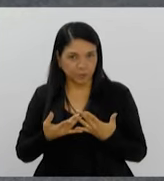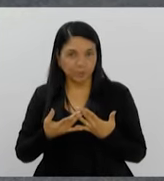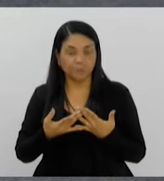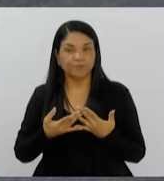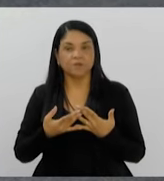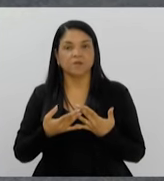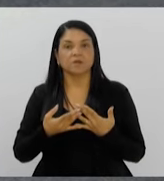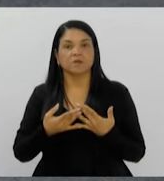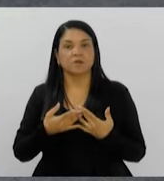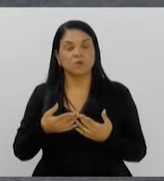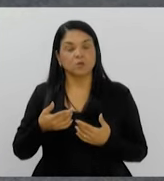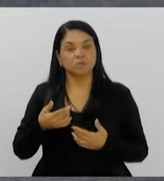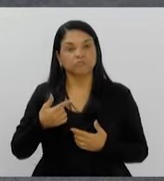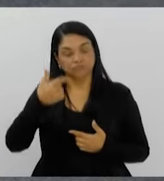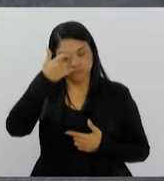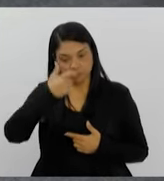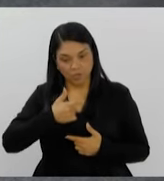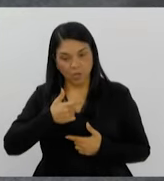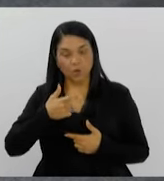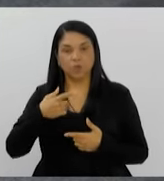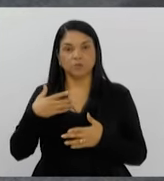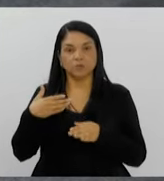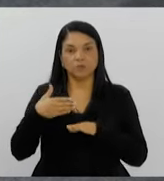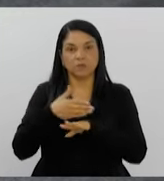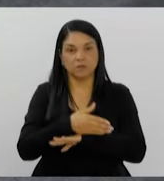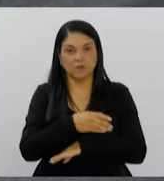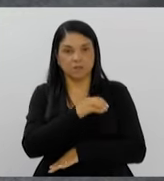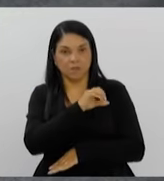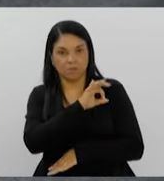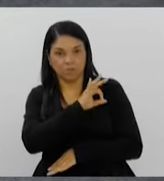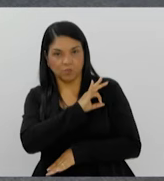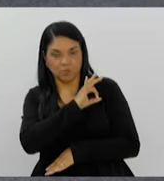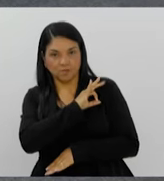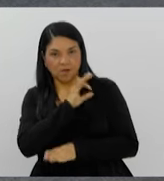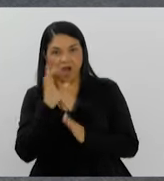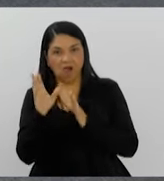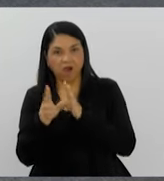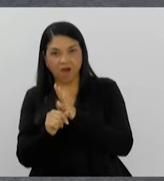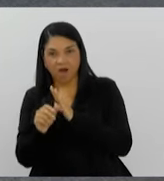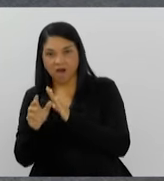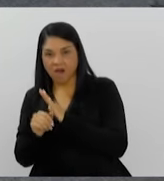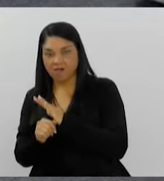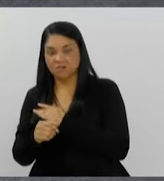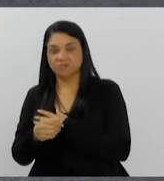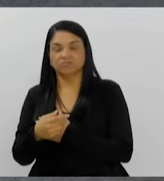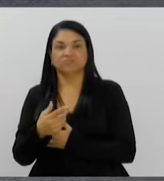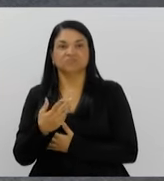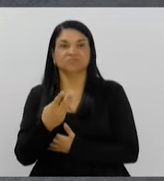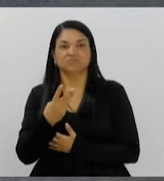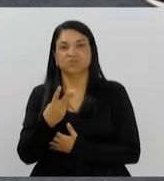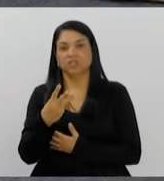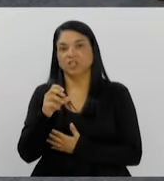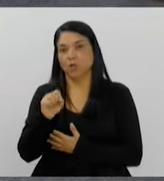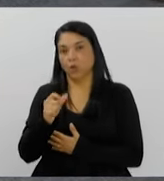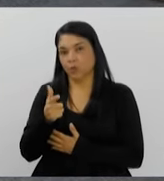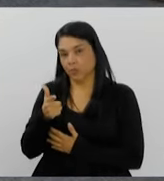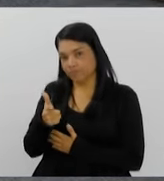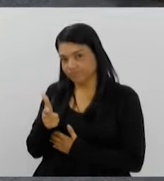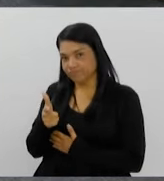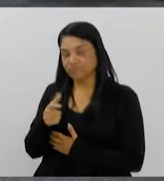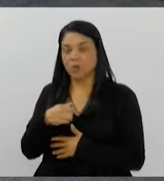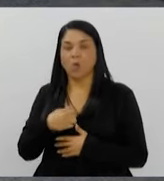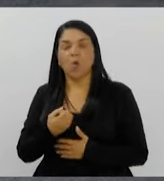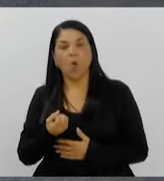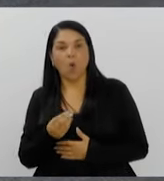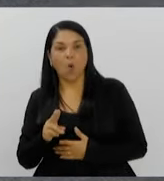volto Quando entrei na Polícia Militar O Roubo era cometido com 38 no máximo com uma